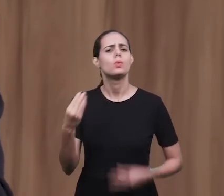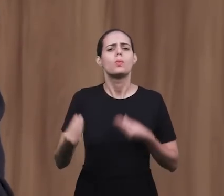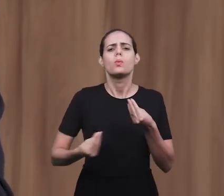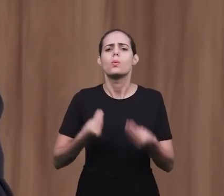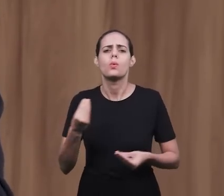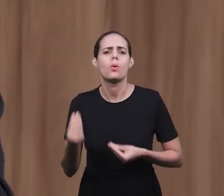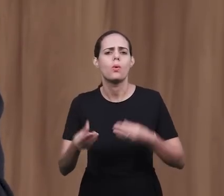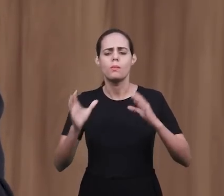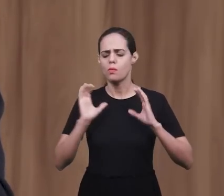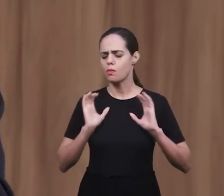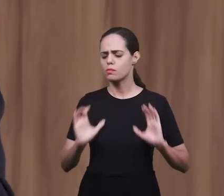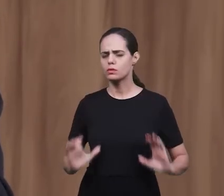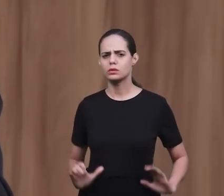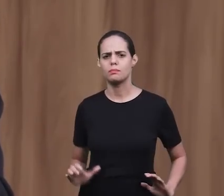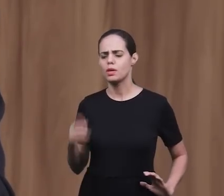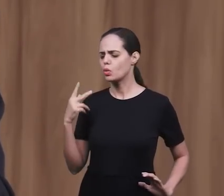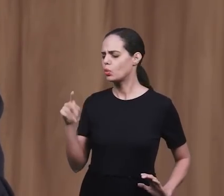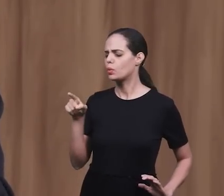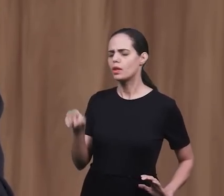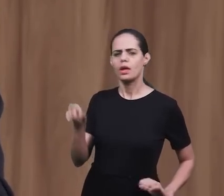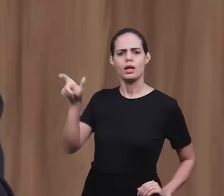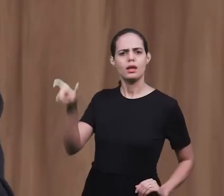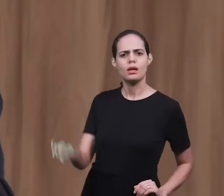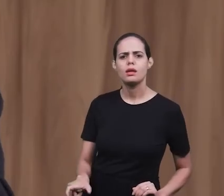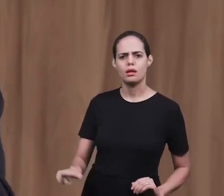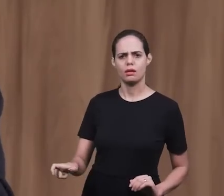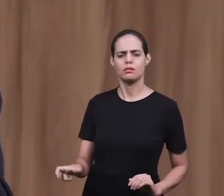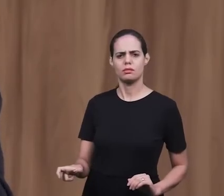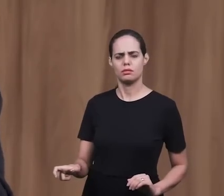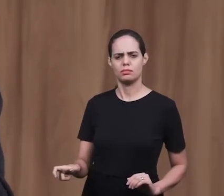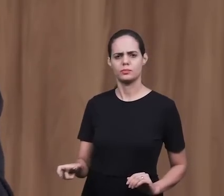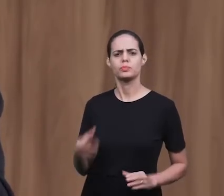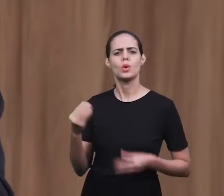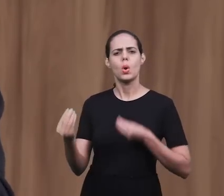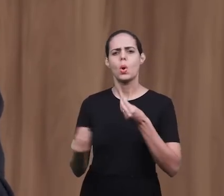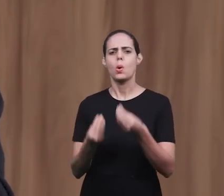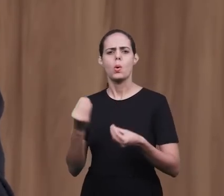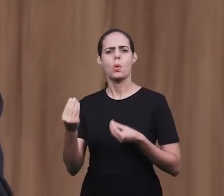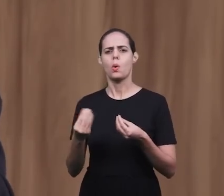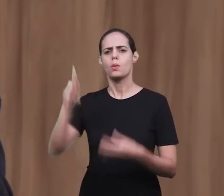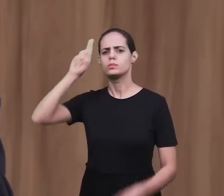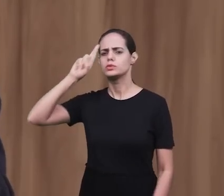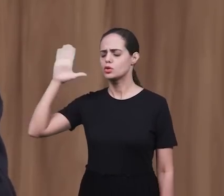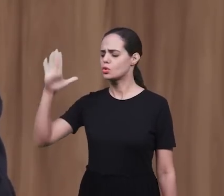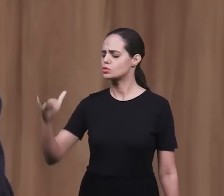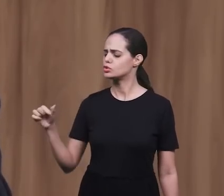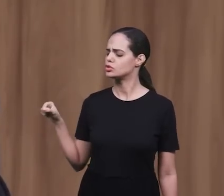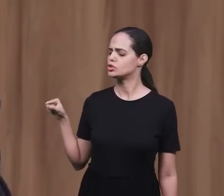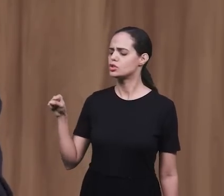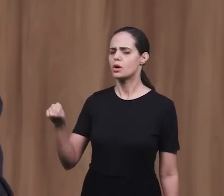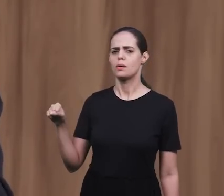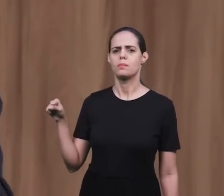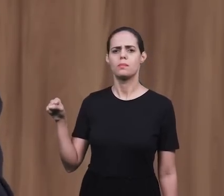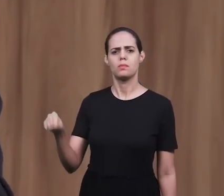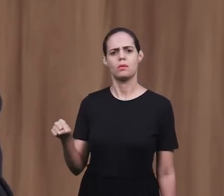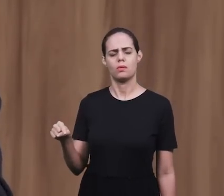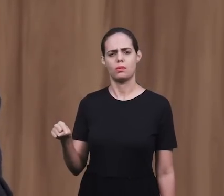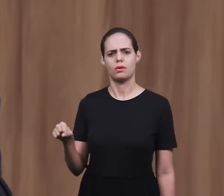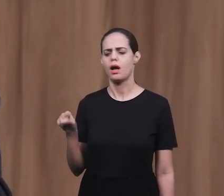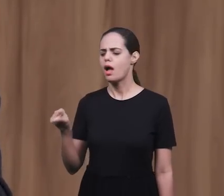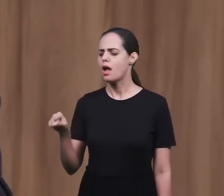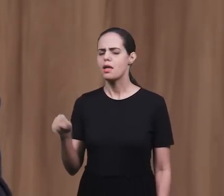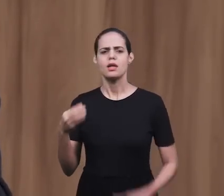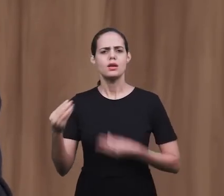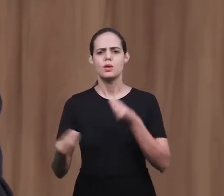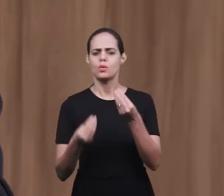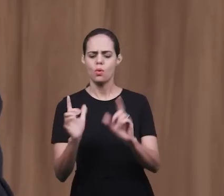o comportamento dele, a posição dele, a maneira como ele foi chamado e o que ele tem a oferecer para a igreja, isso